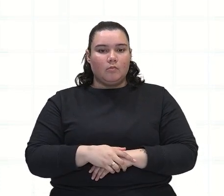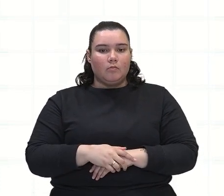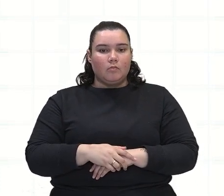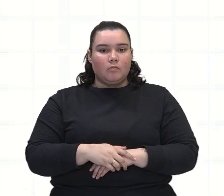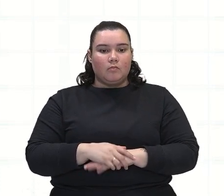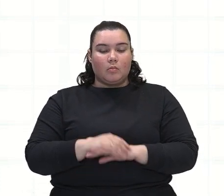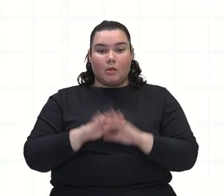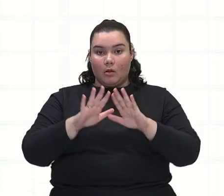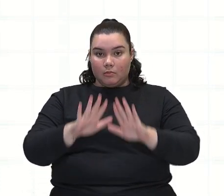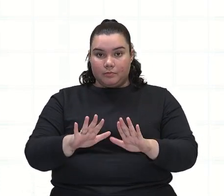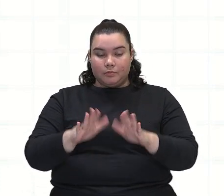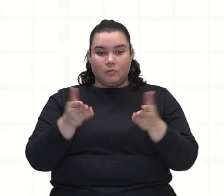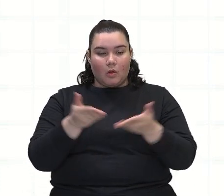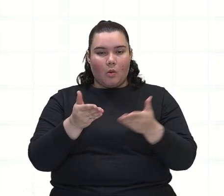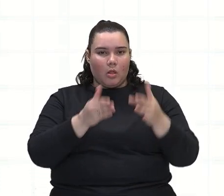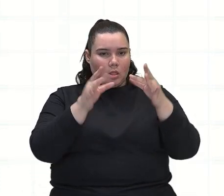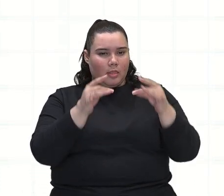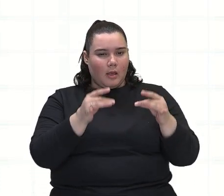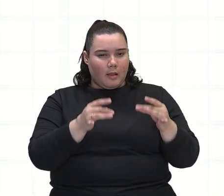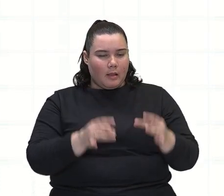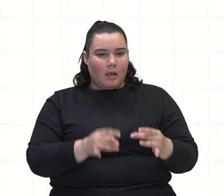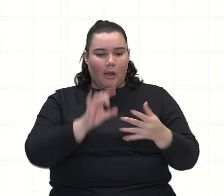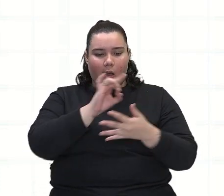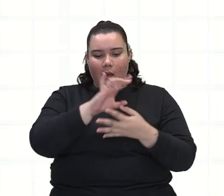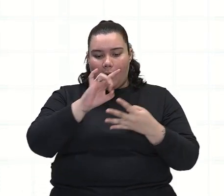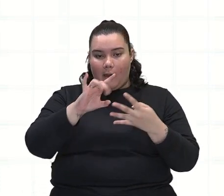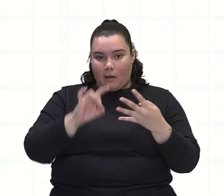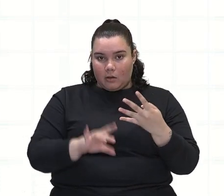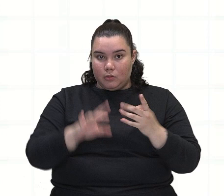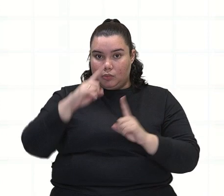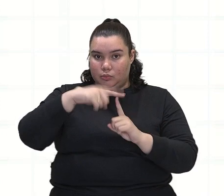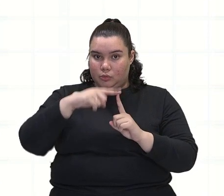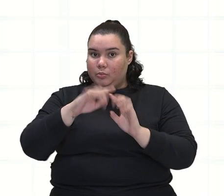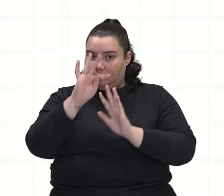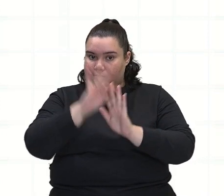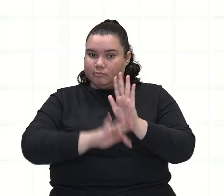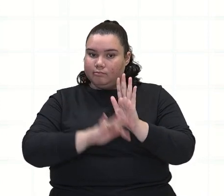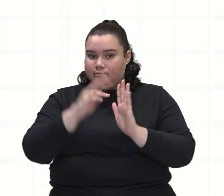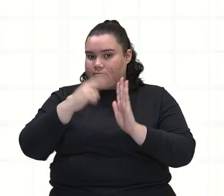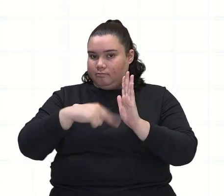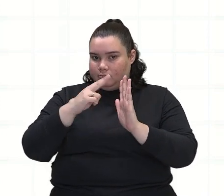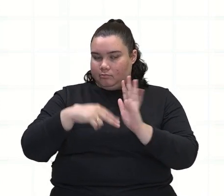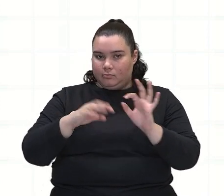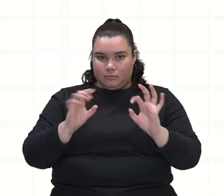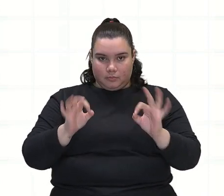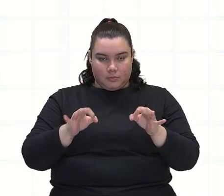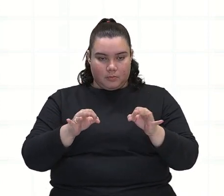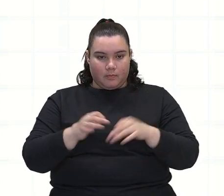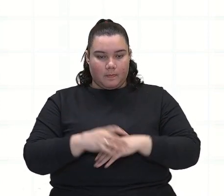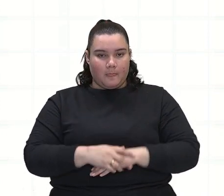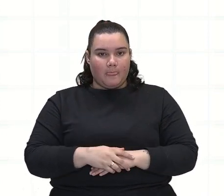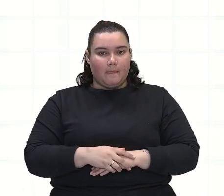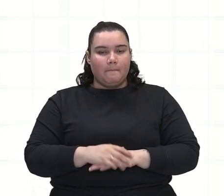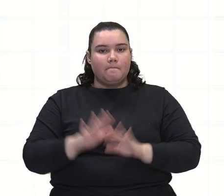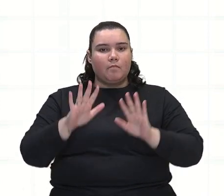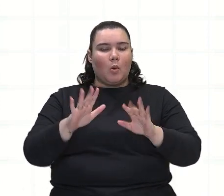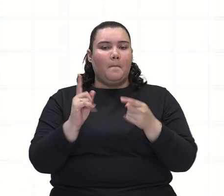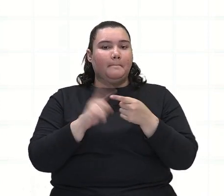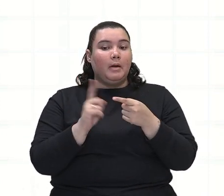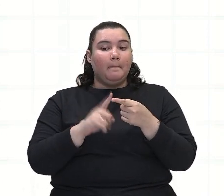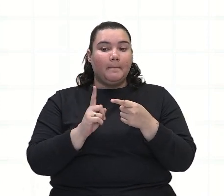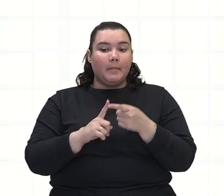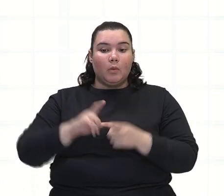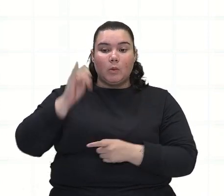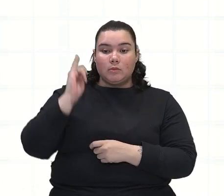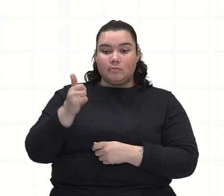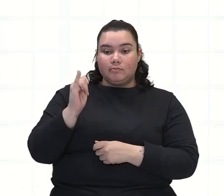ainda agora mais detalhadamente, cada tipo textual ou cada tipologia textual. Entenda bem, a narração, o que é?